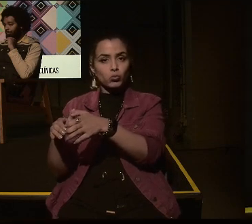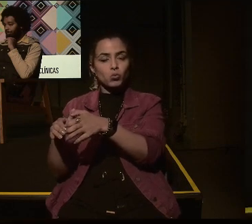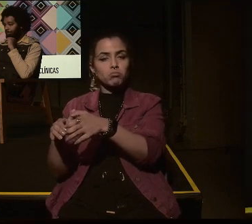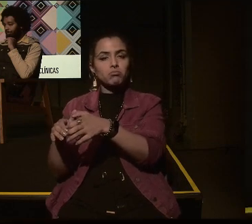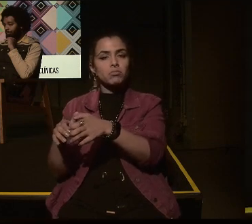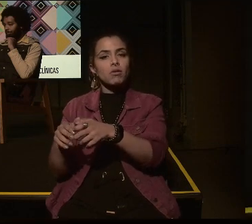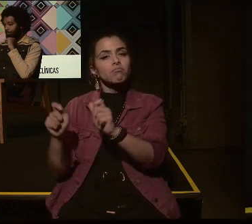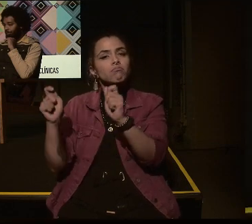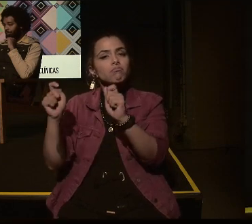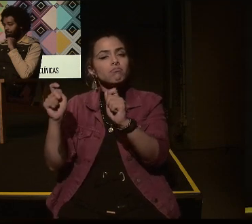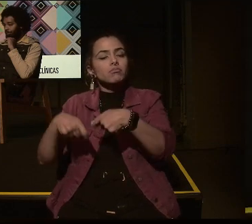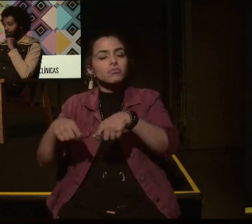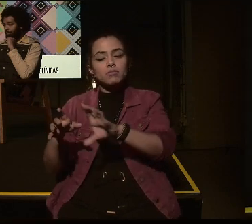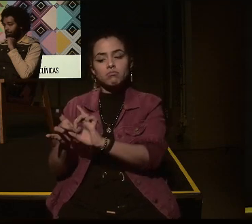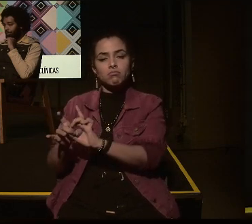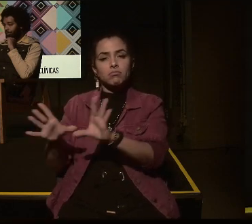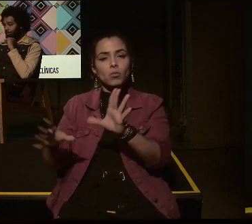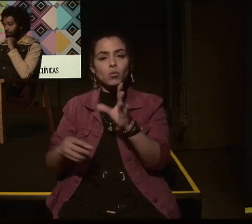aos territórios que